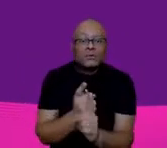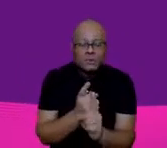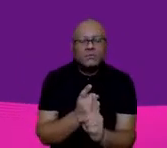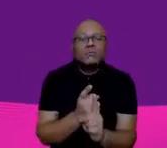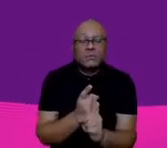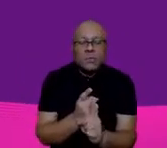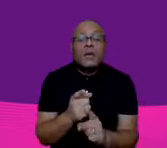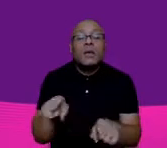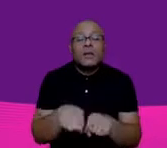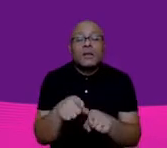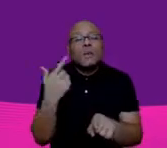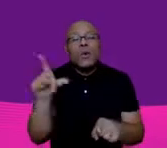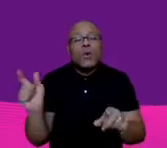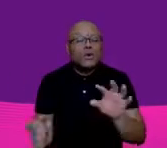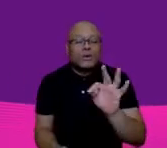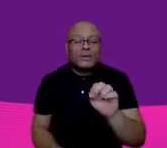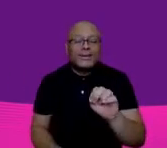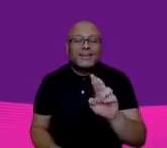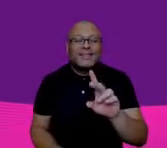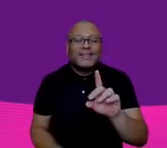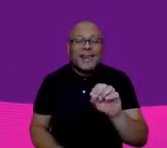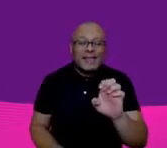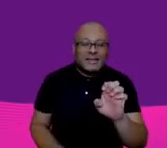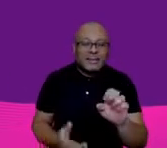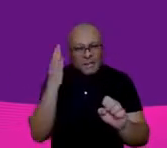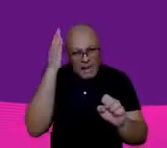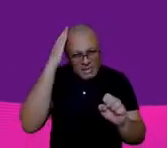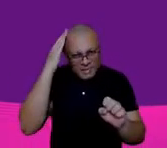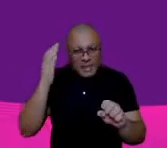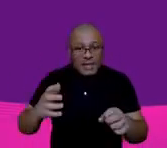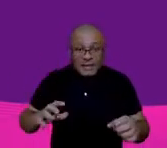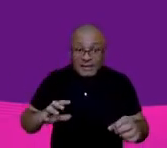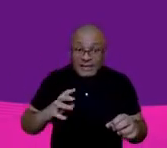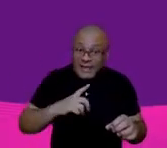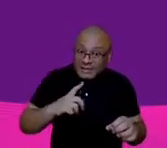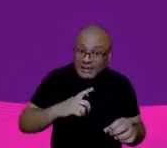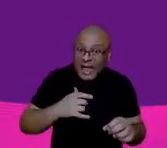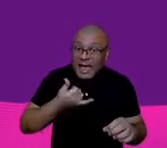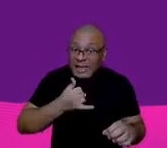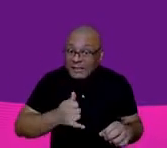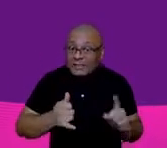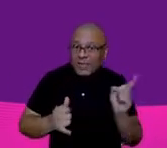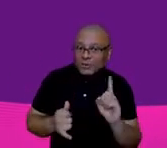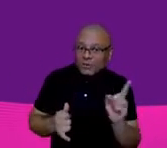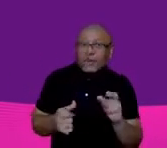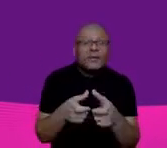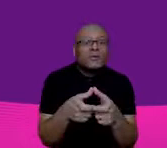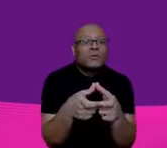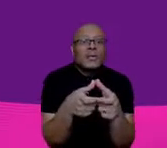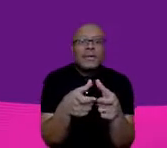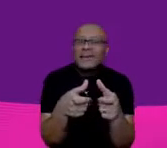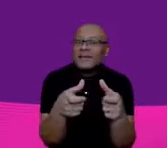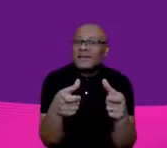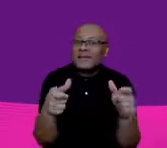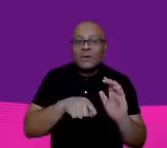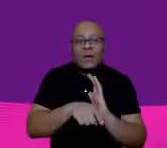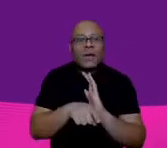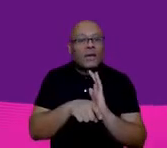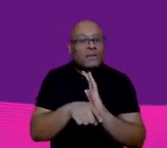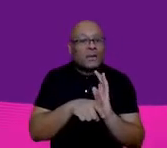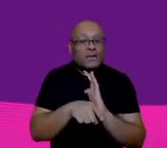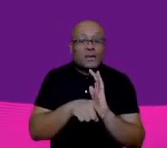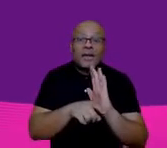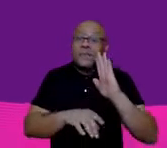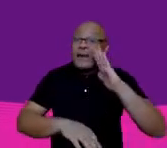para ver de fato se eu estou estimulando o circuito. Então isso, gente, tem crescido muito em pesquisa, mas talvez para a prática isso